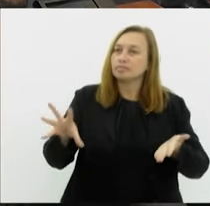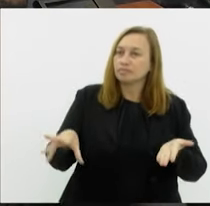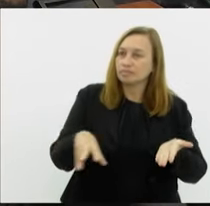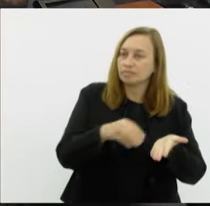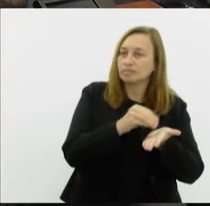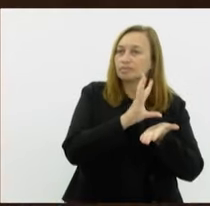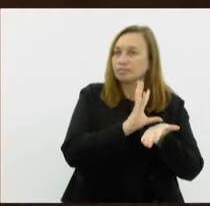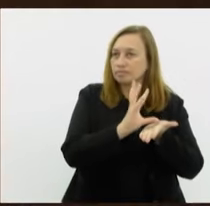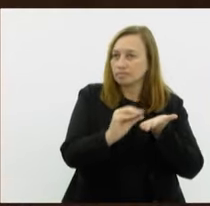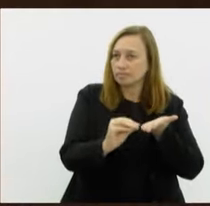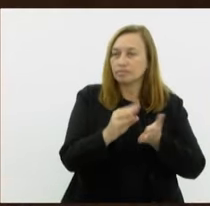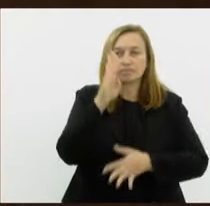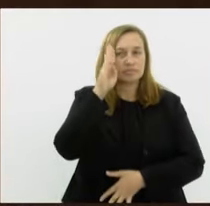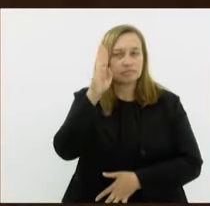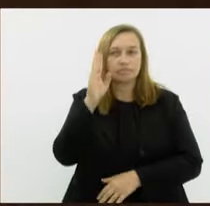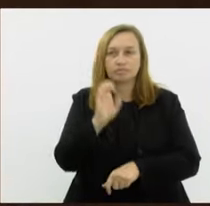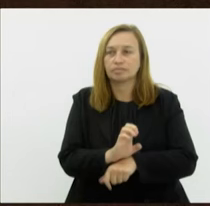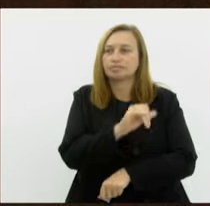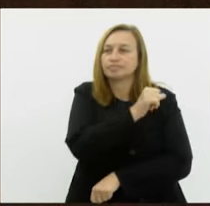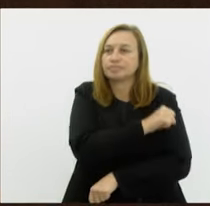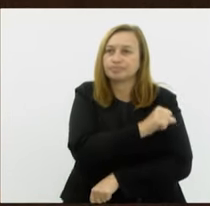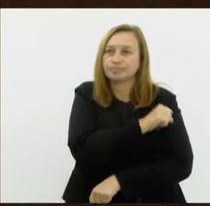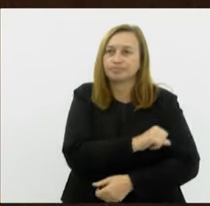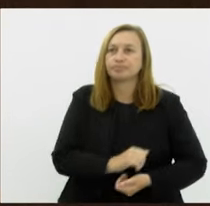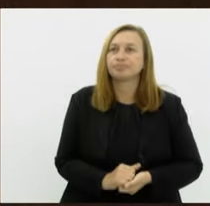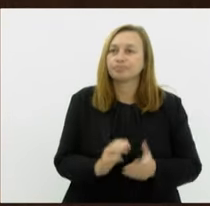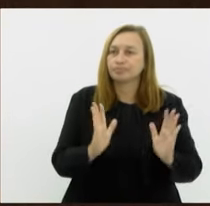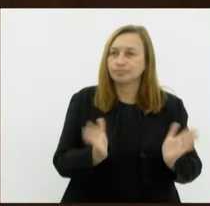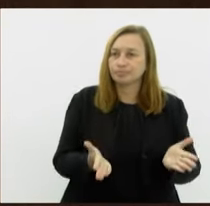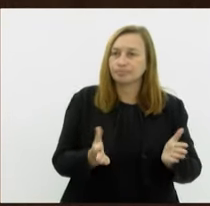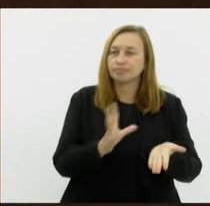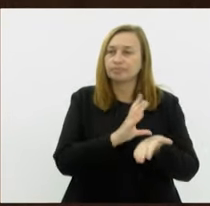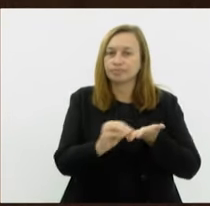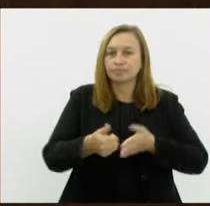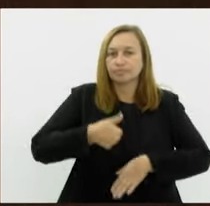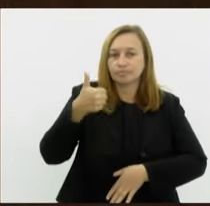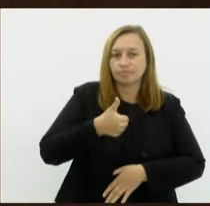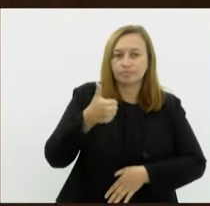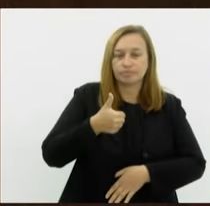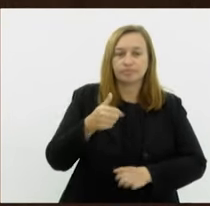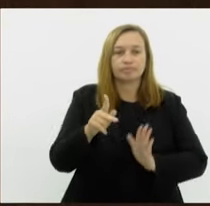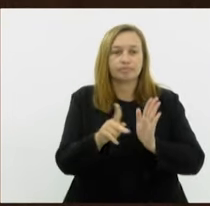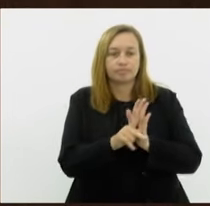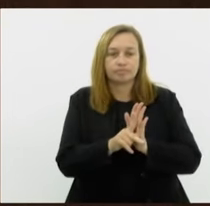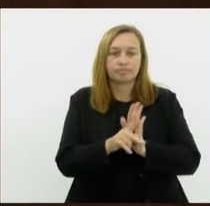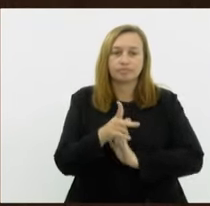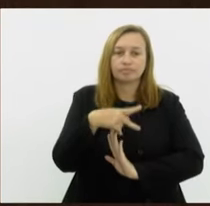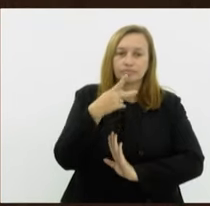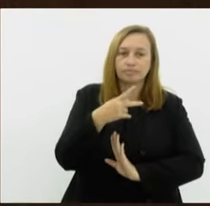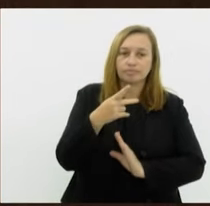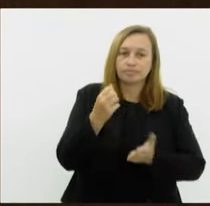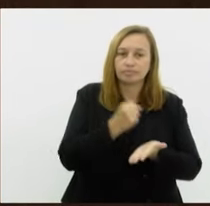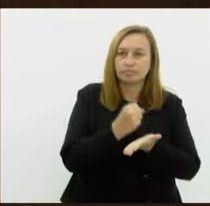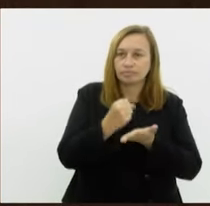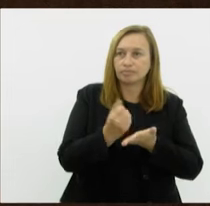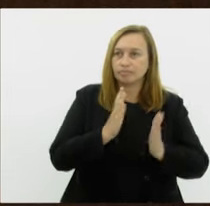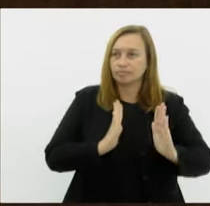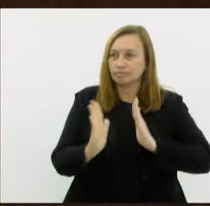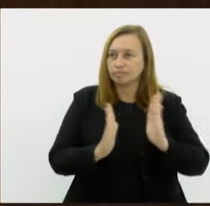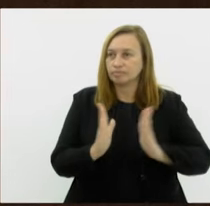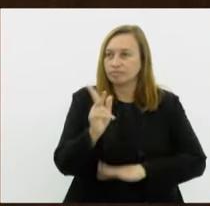é fundamental para o nosso Estado do Rio de Janeiro. Hoje, na pauta, o primeiro projeto tratou de contratação temporária